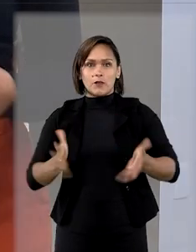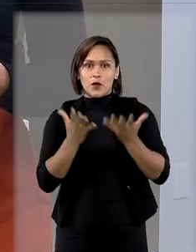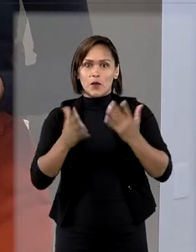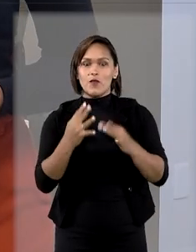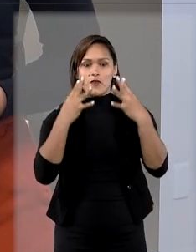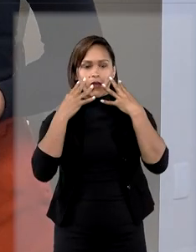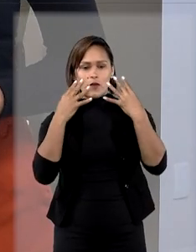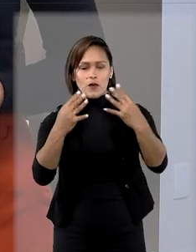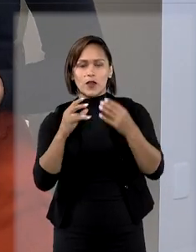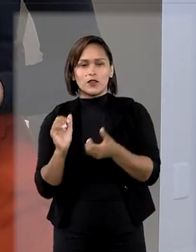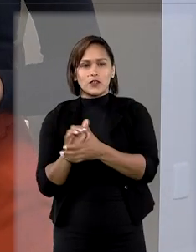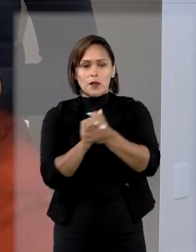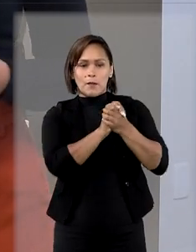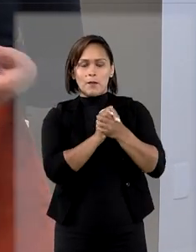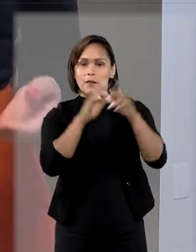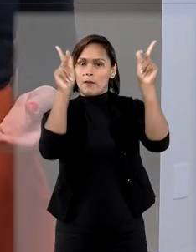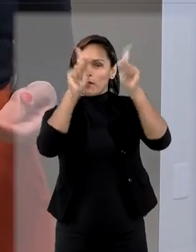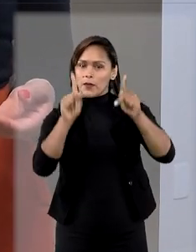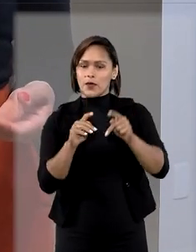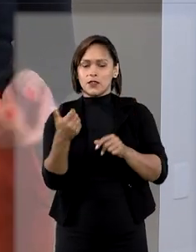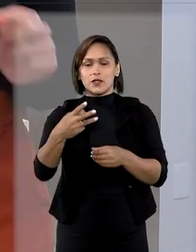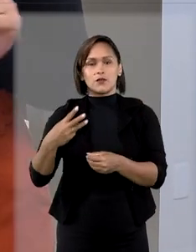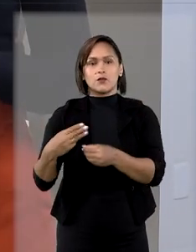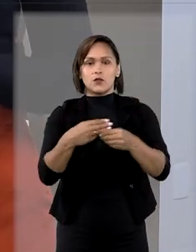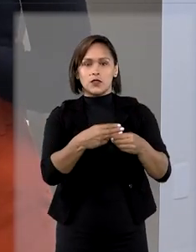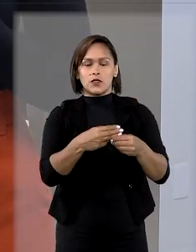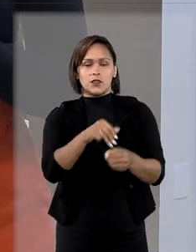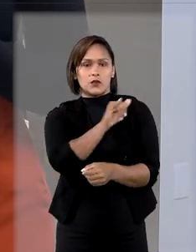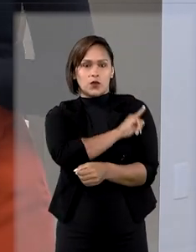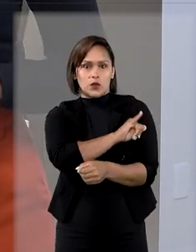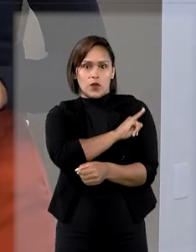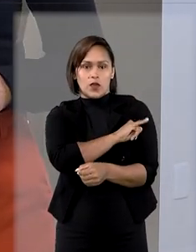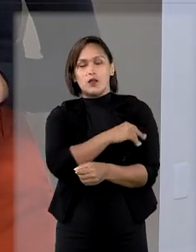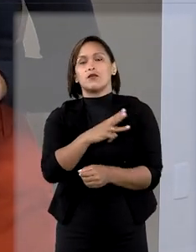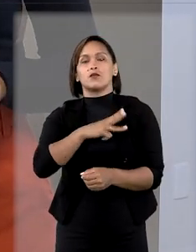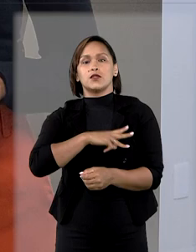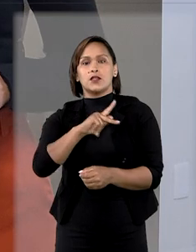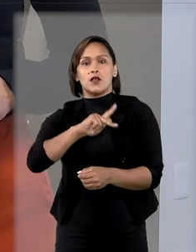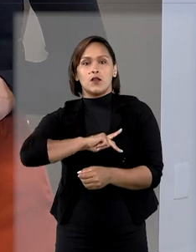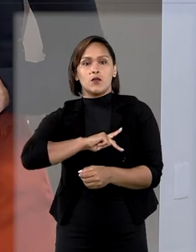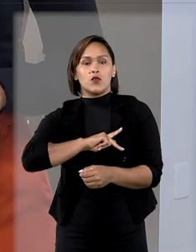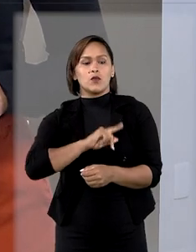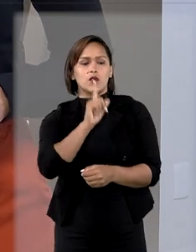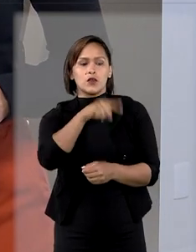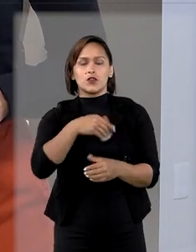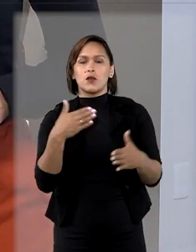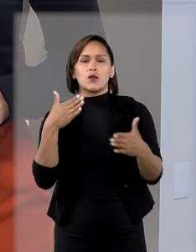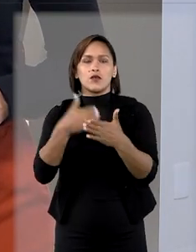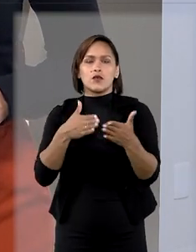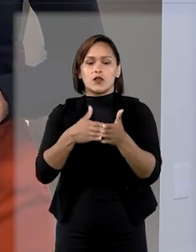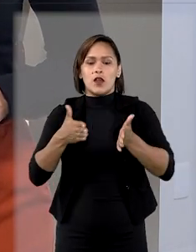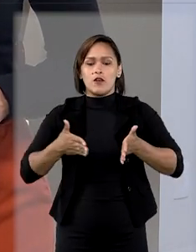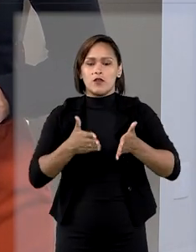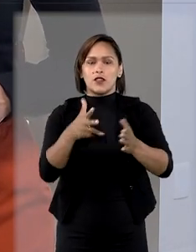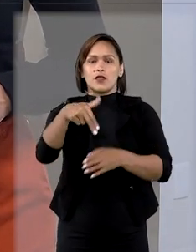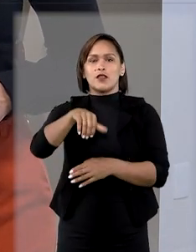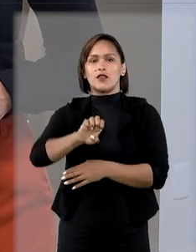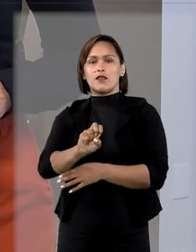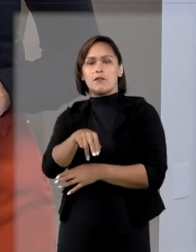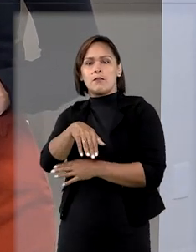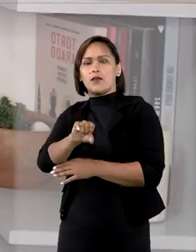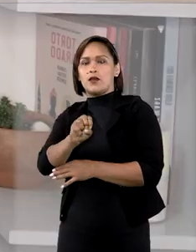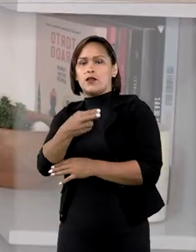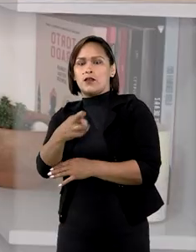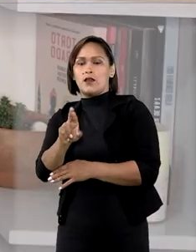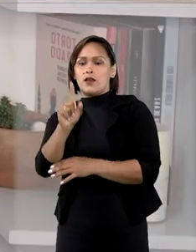promover audiência de conciliação entre o município do Rio e o Ministério Público sobre interdição da Avenida